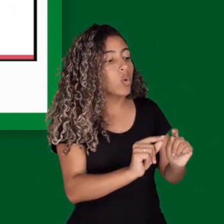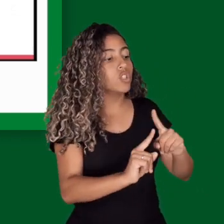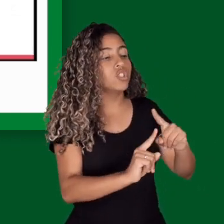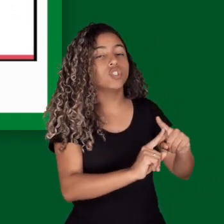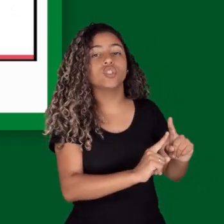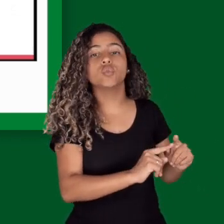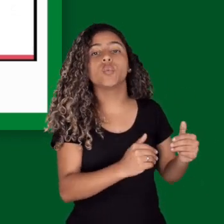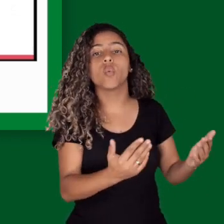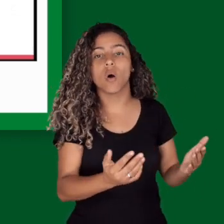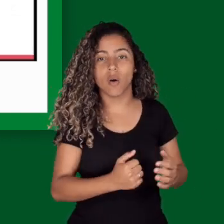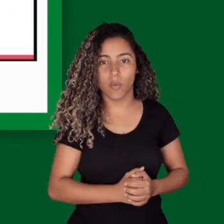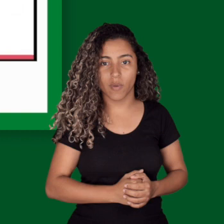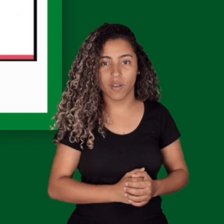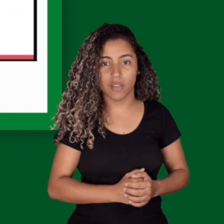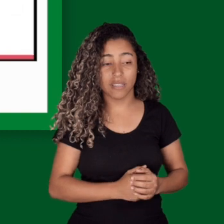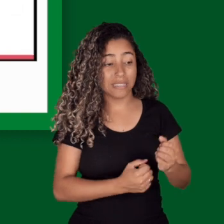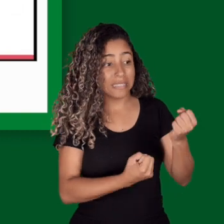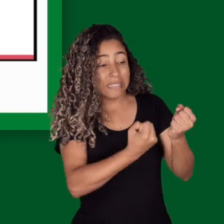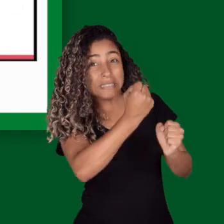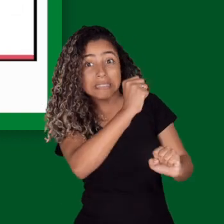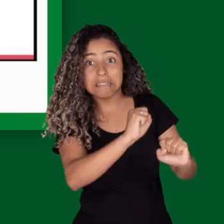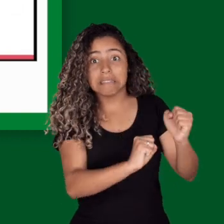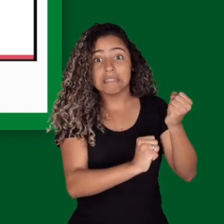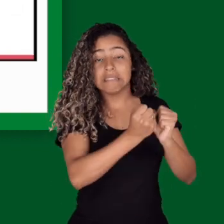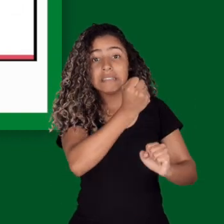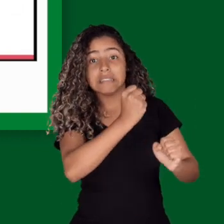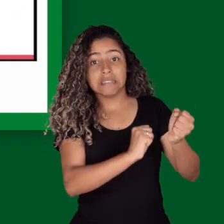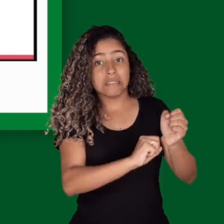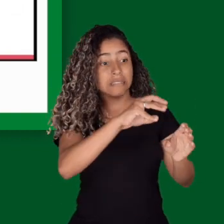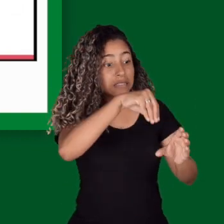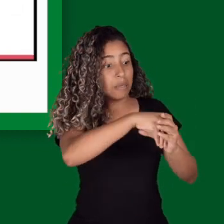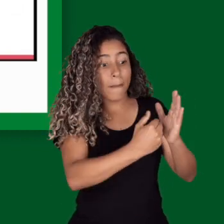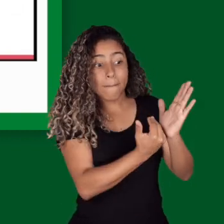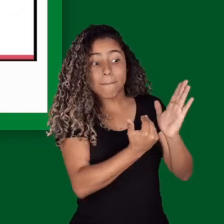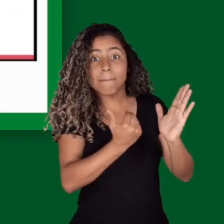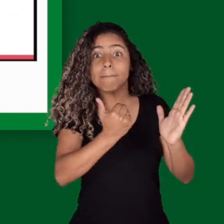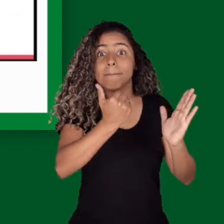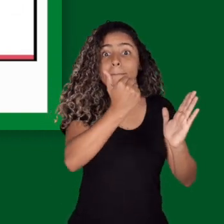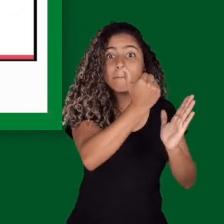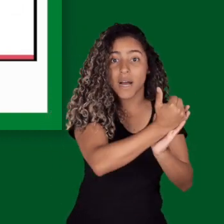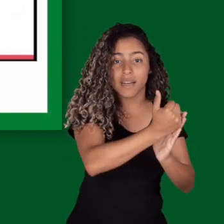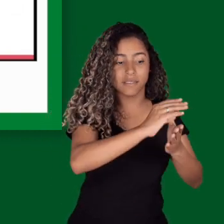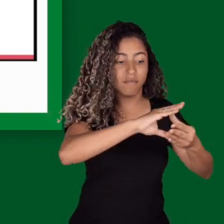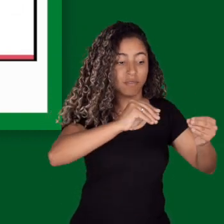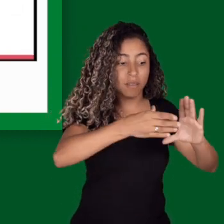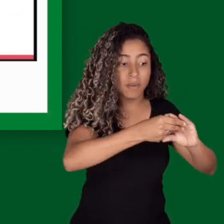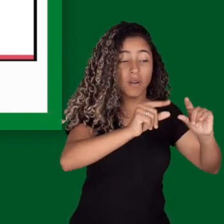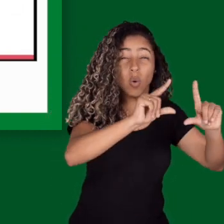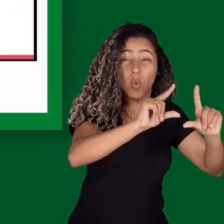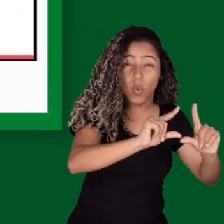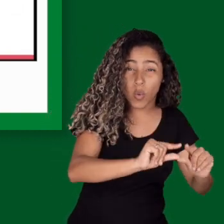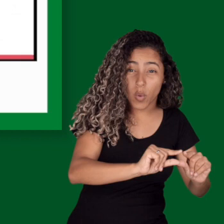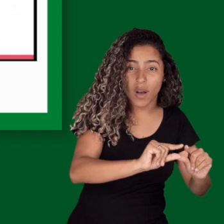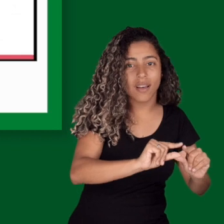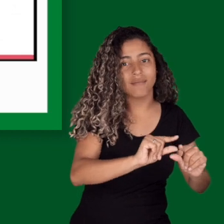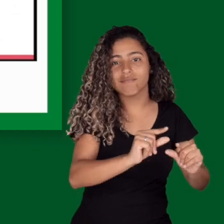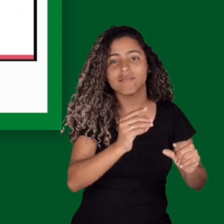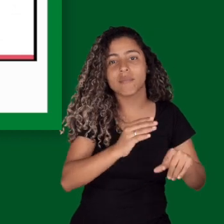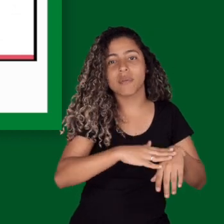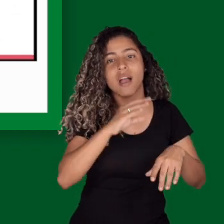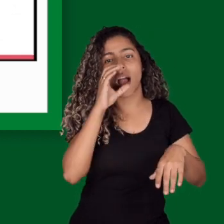influencia, né? Quanto mais processado, refinado e quanto menor o teor de fibra, mais rapidamente